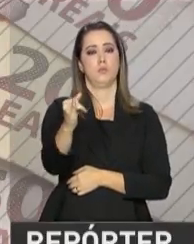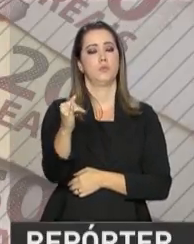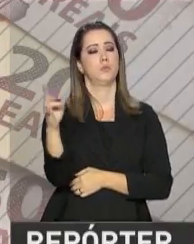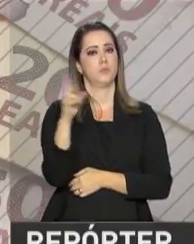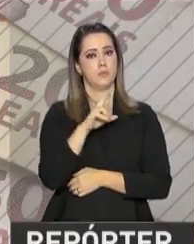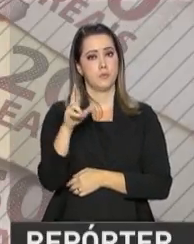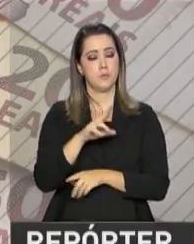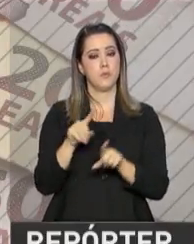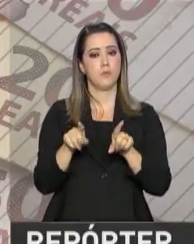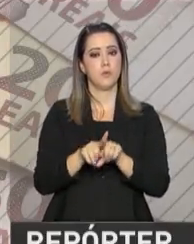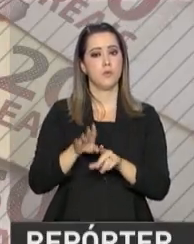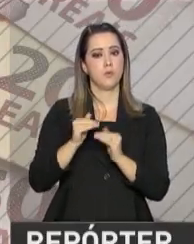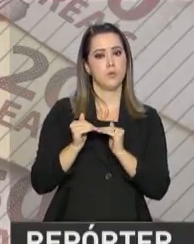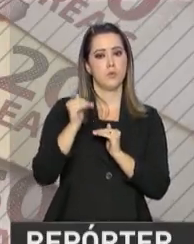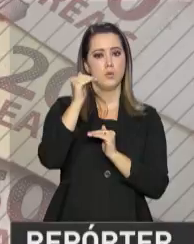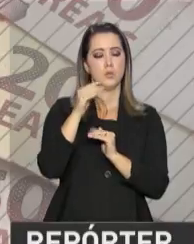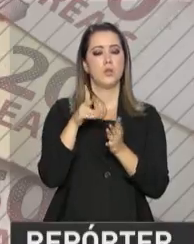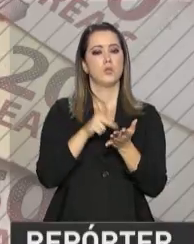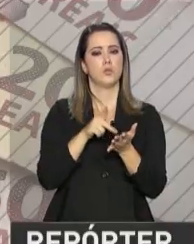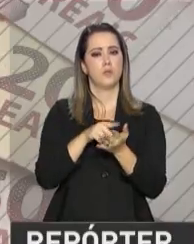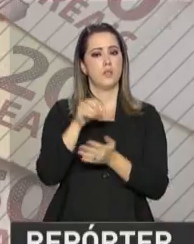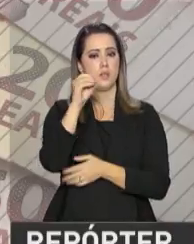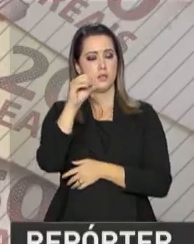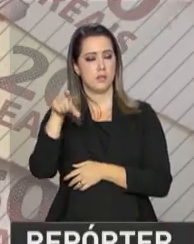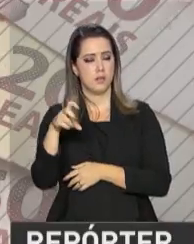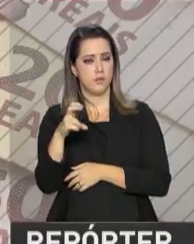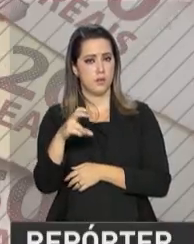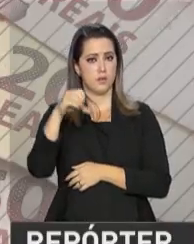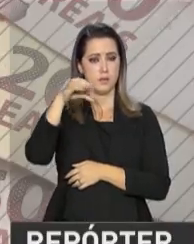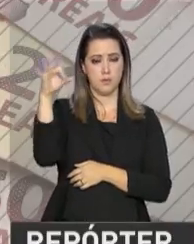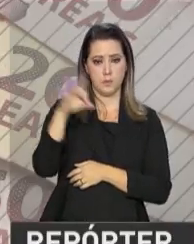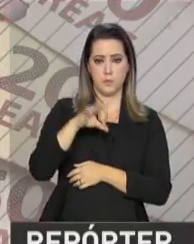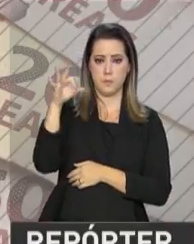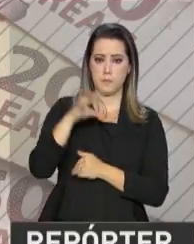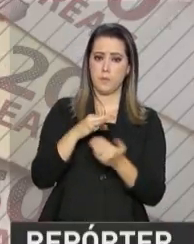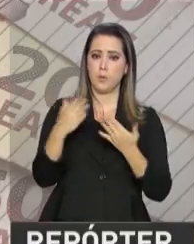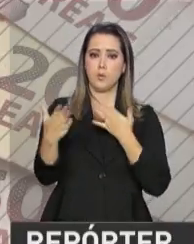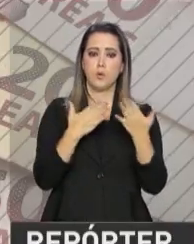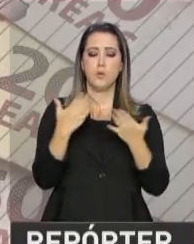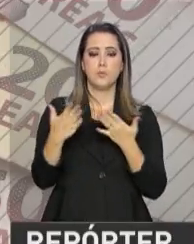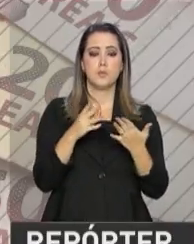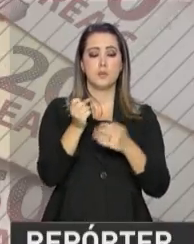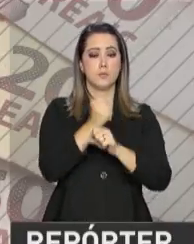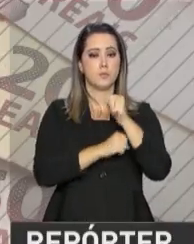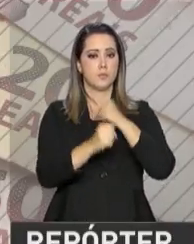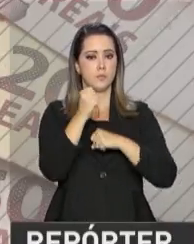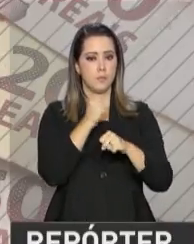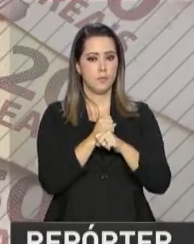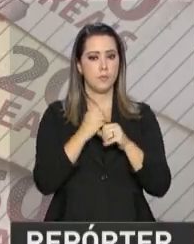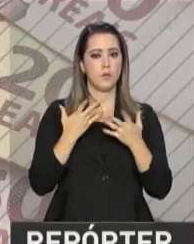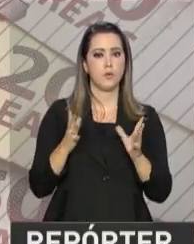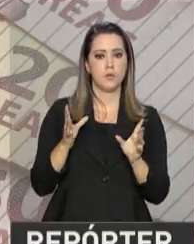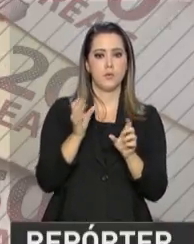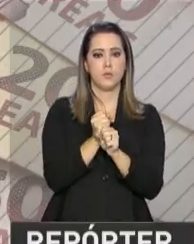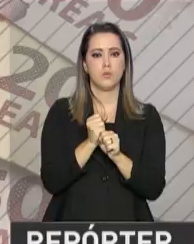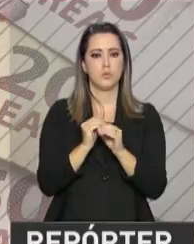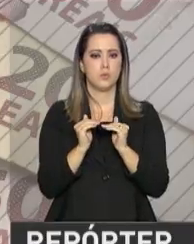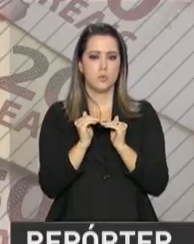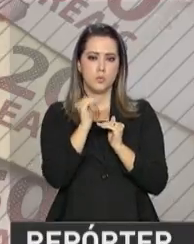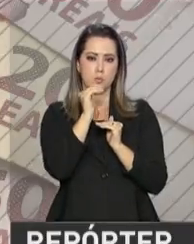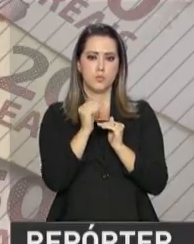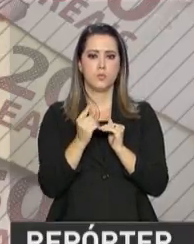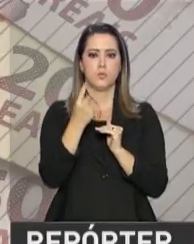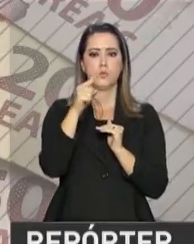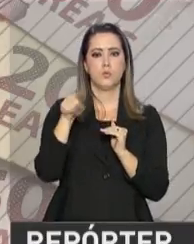R$1,3 trilhão de reais, uma alta real de 0,59% quando comparado com o ano anterior, que somou um pouco mais